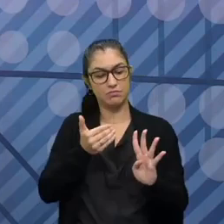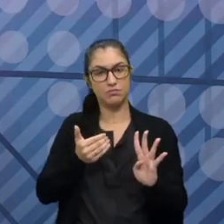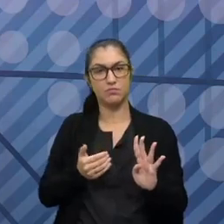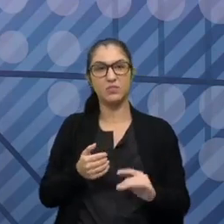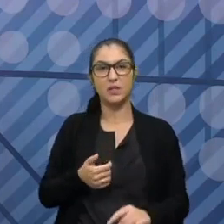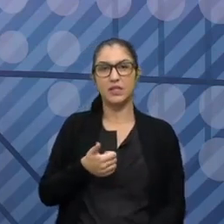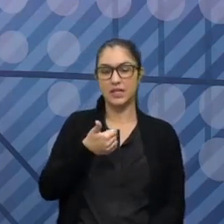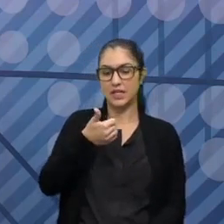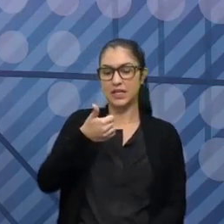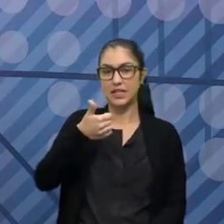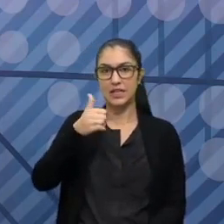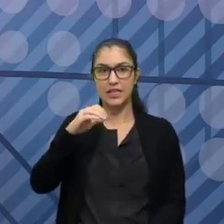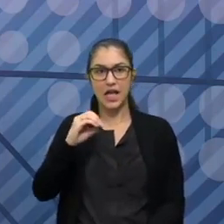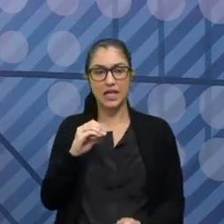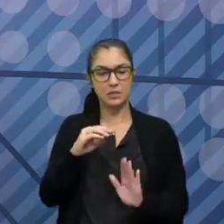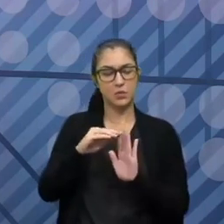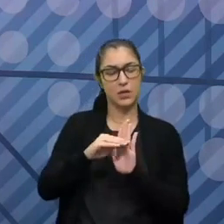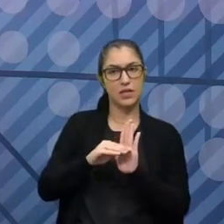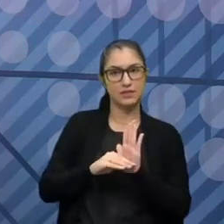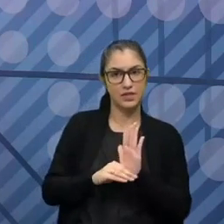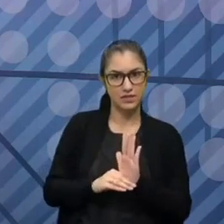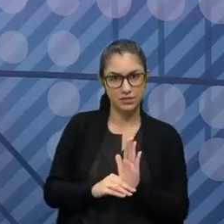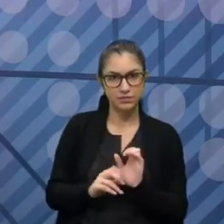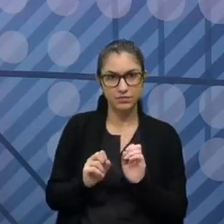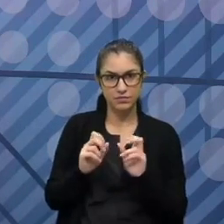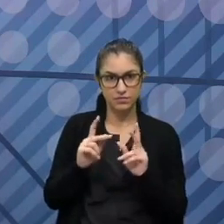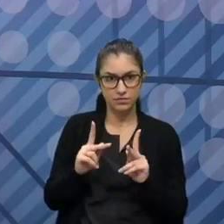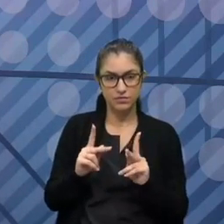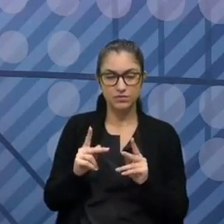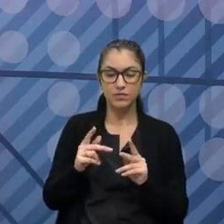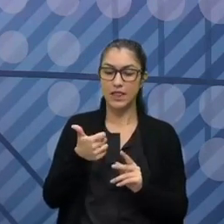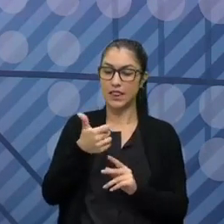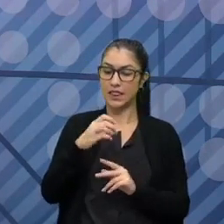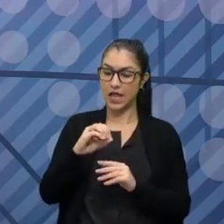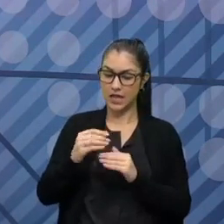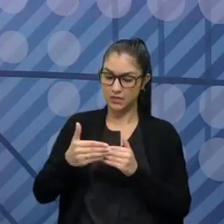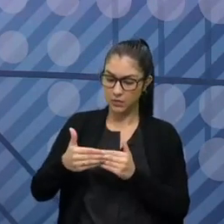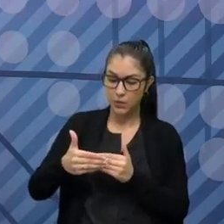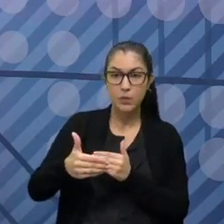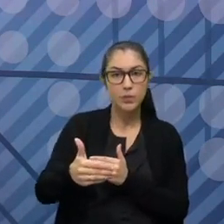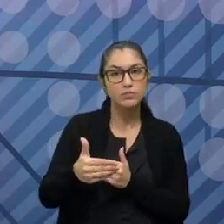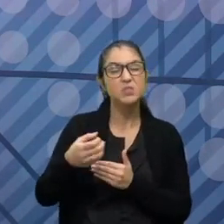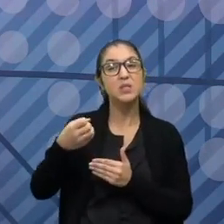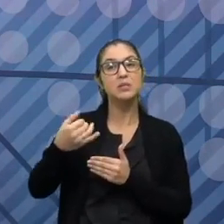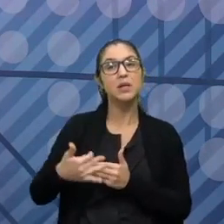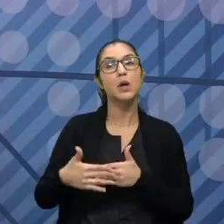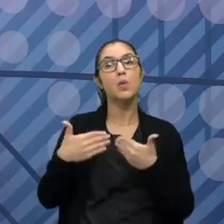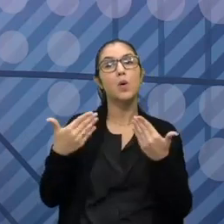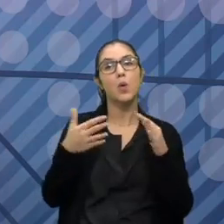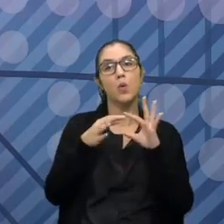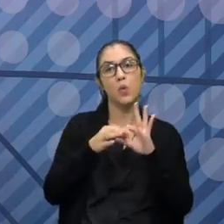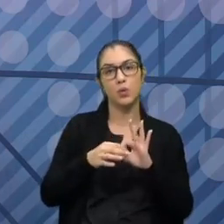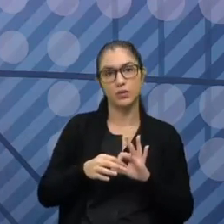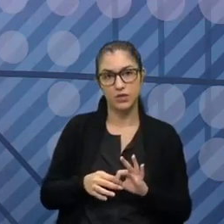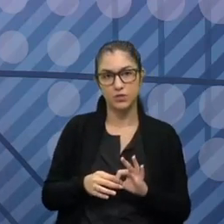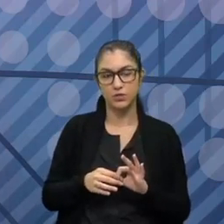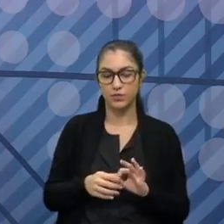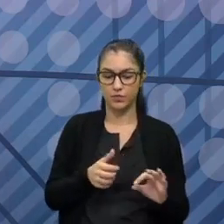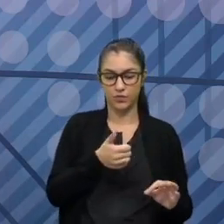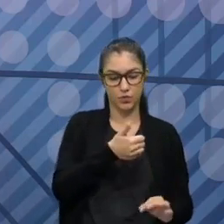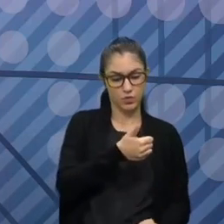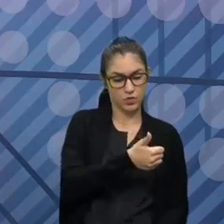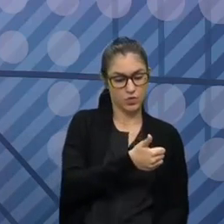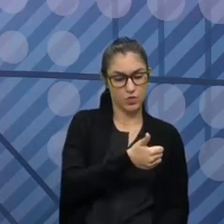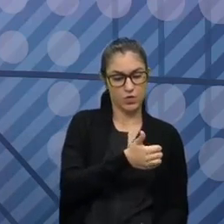é o 10º na classificação, ok? Do 10 para frente, eu explico o contexto. E do 1 até